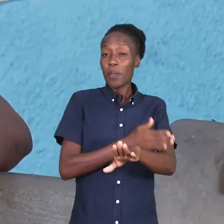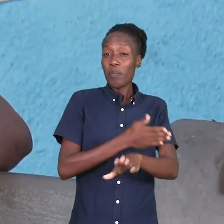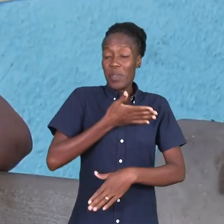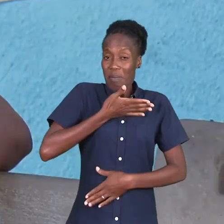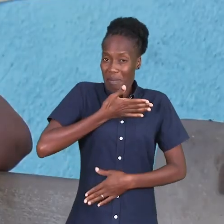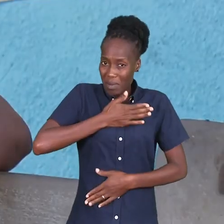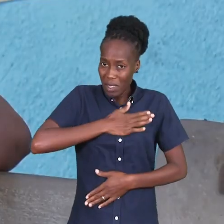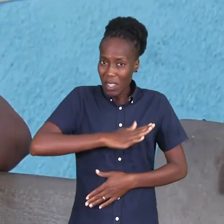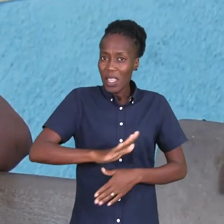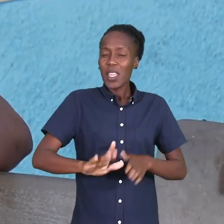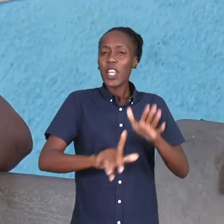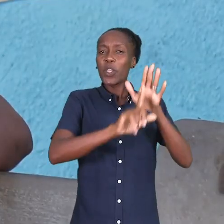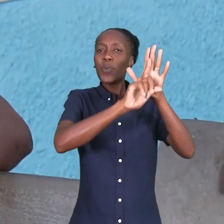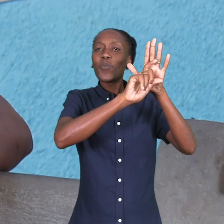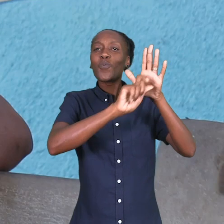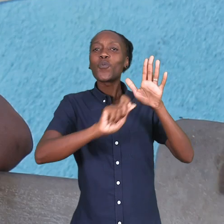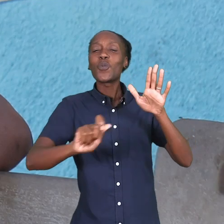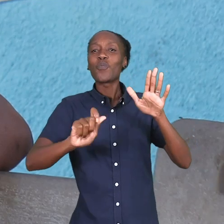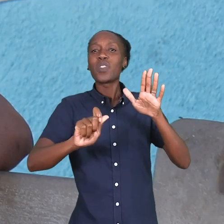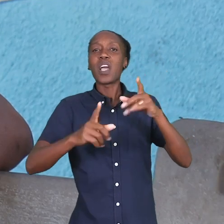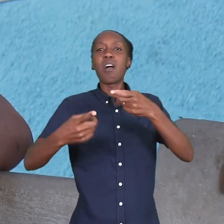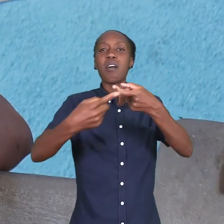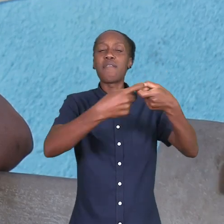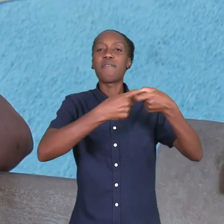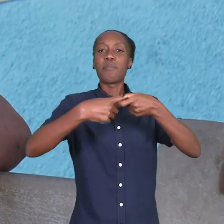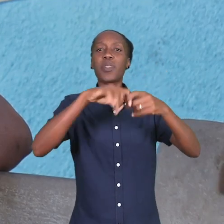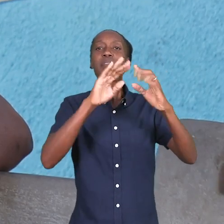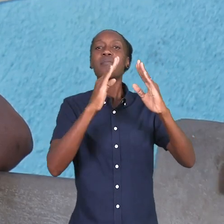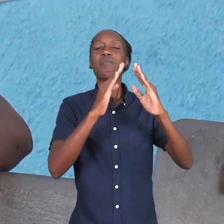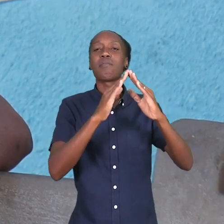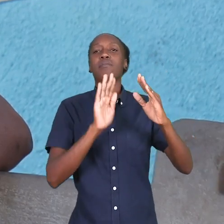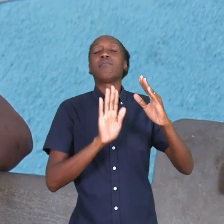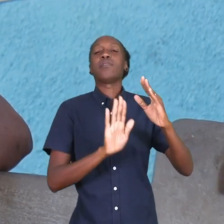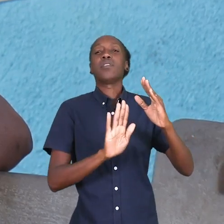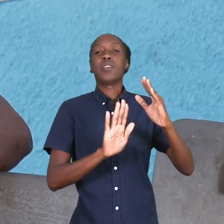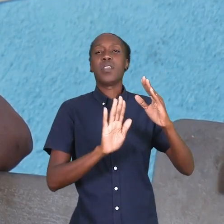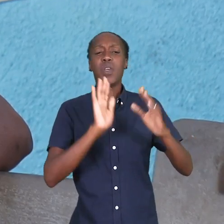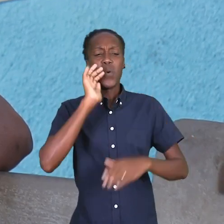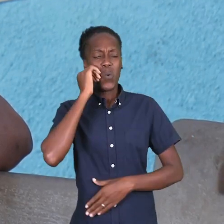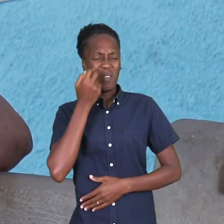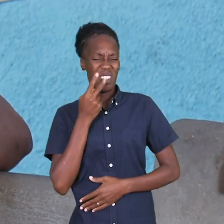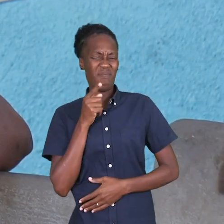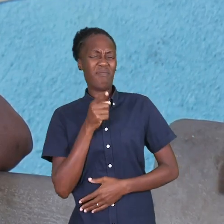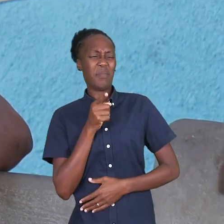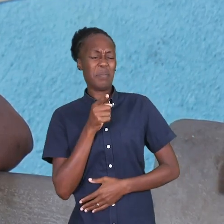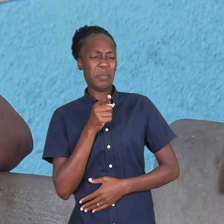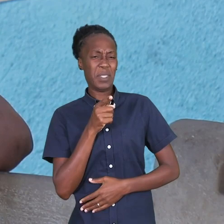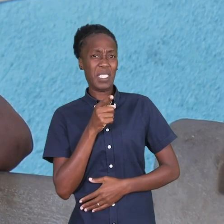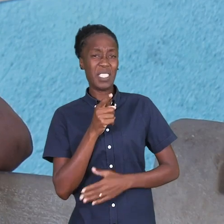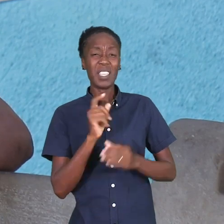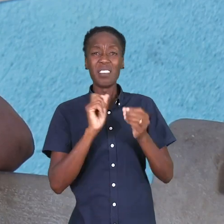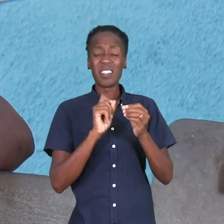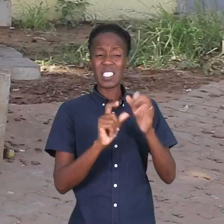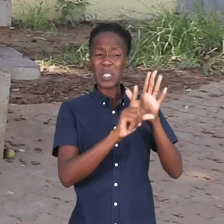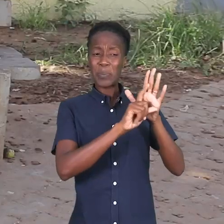Bom, eu acredito que as crianças, do princípio, preferem copiar as pessoas que estão dentro do